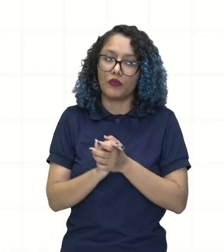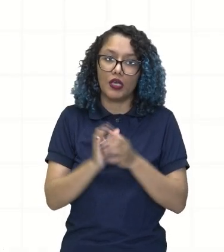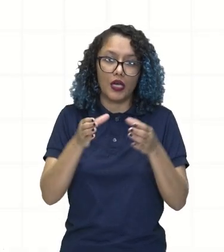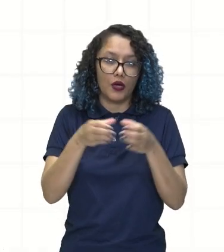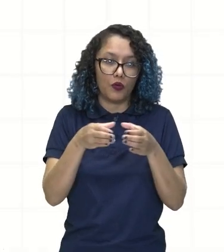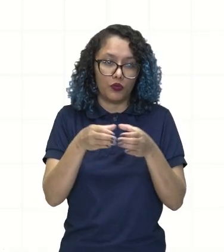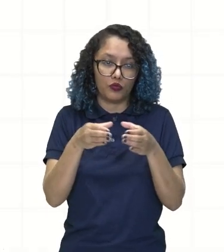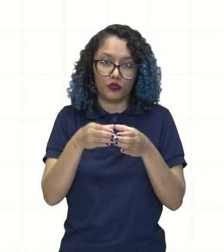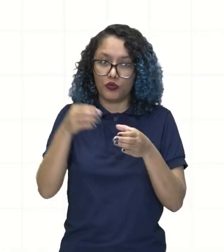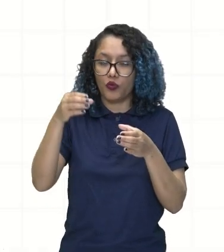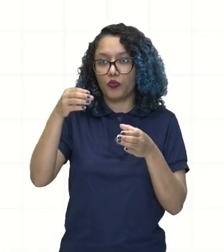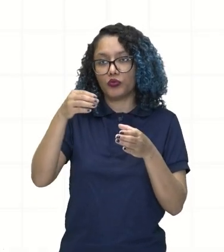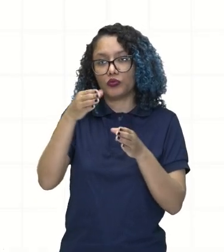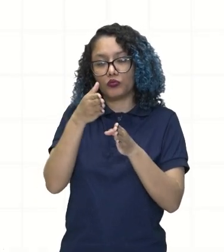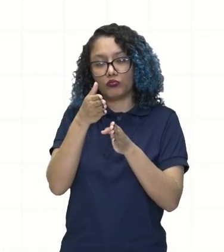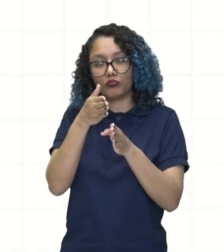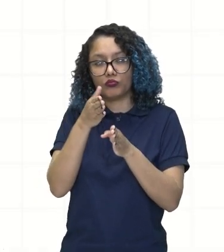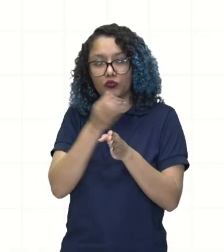números inteiros.